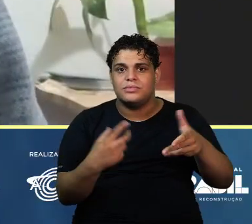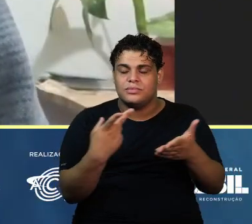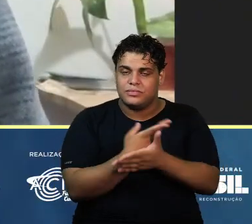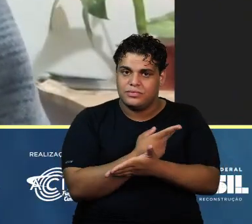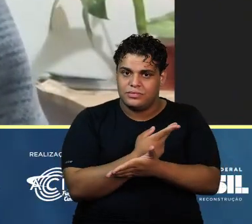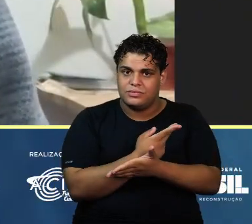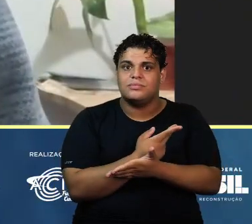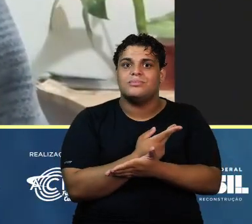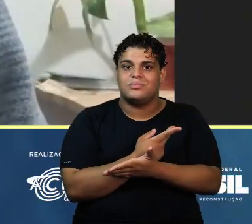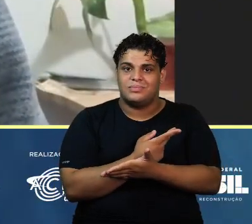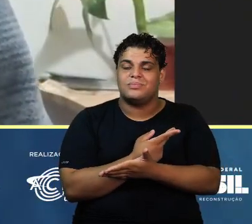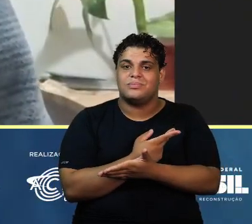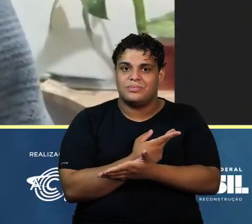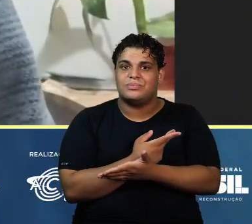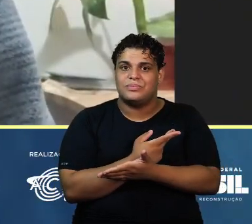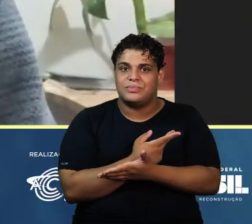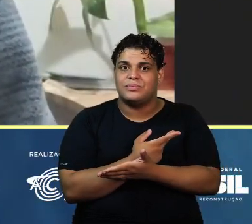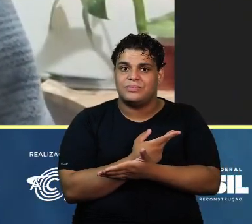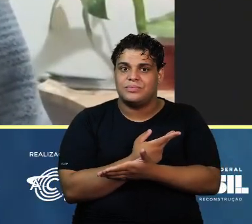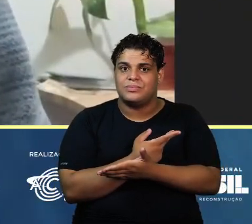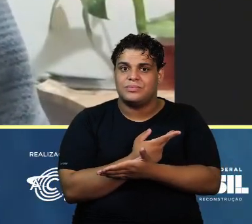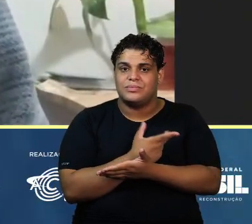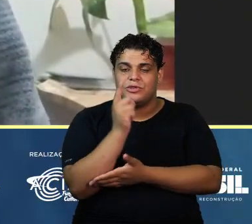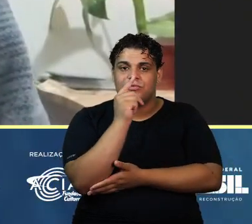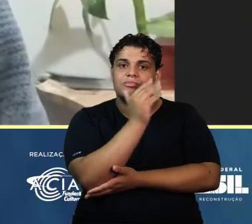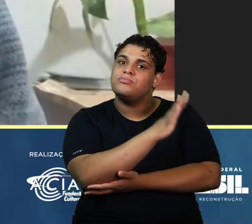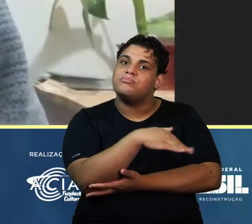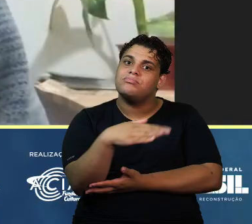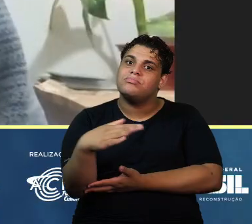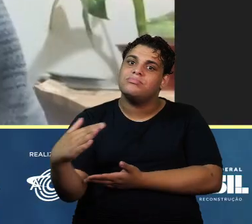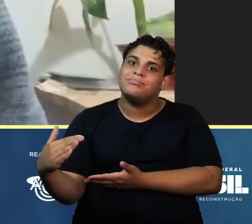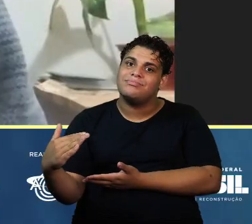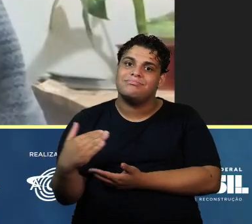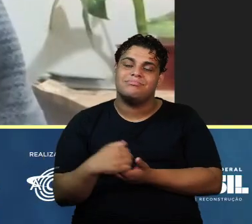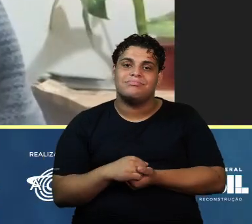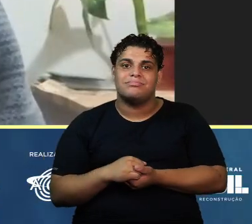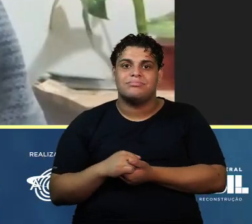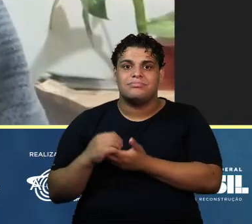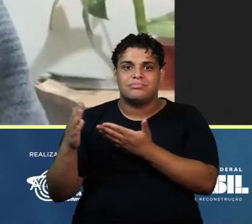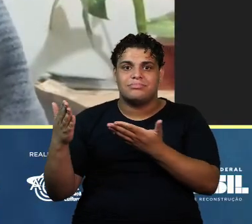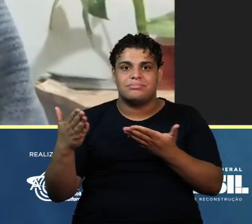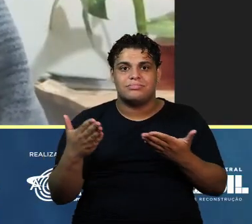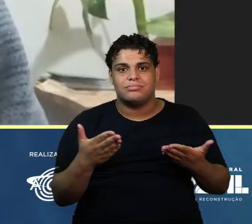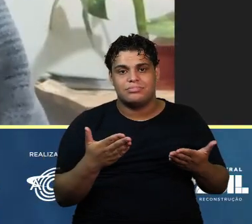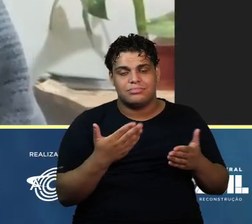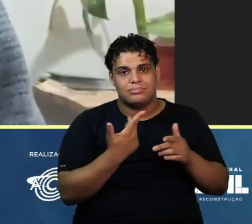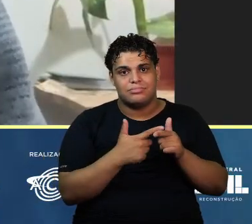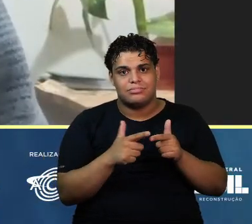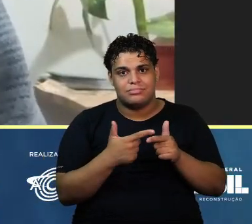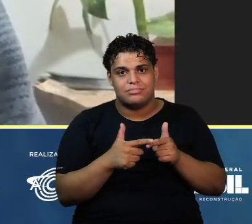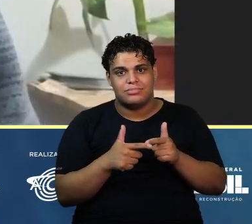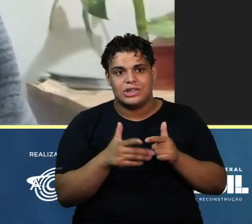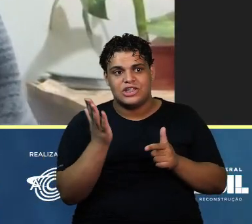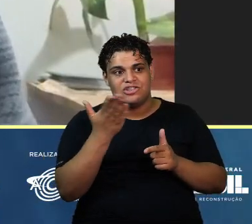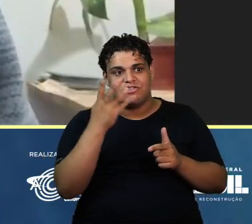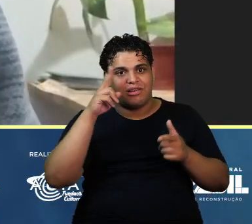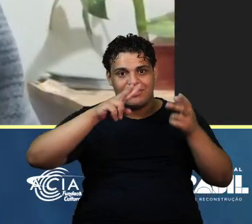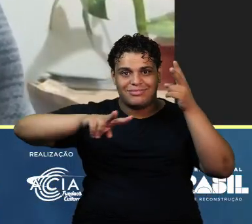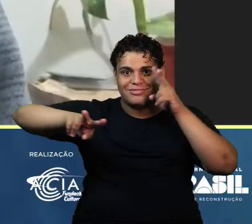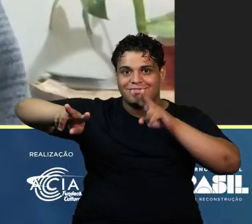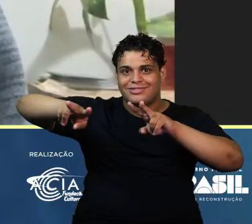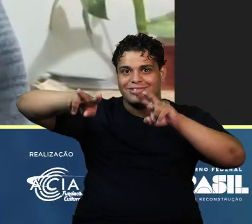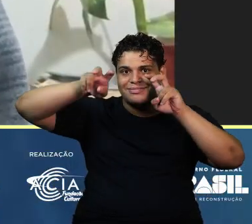que estão acontecendo, né, com os oceanos e que vem trazendo impactos já visíveis,